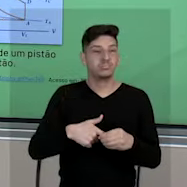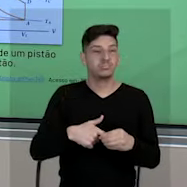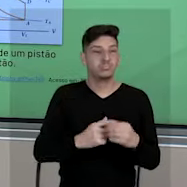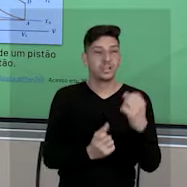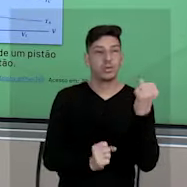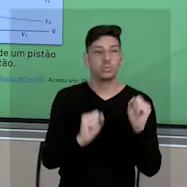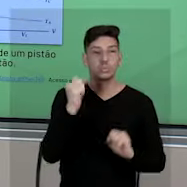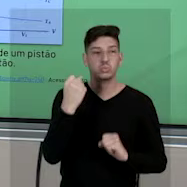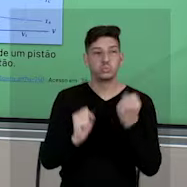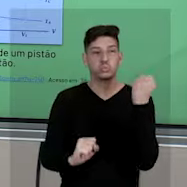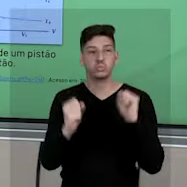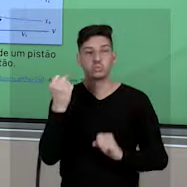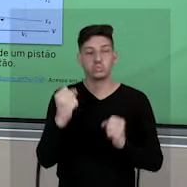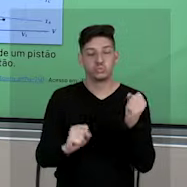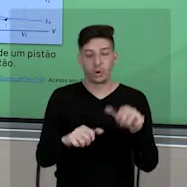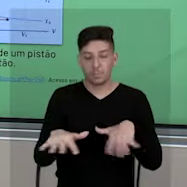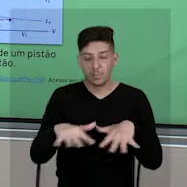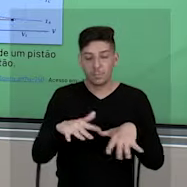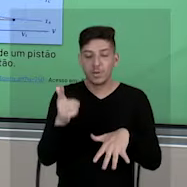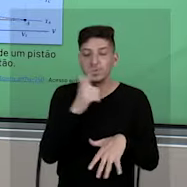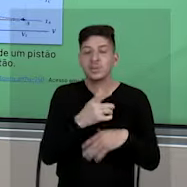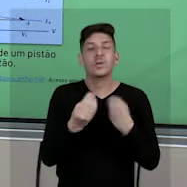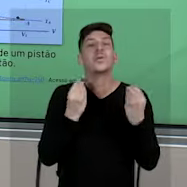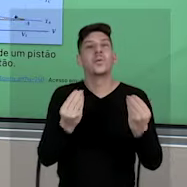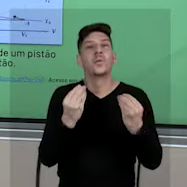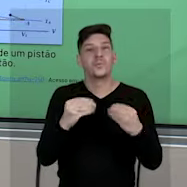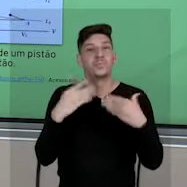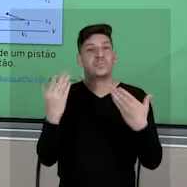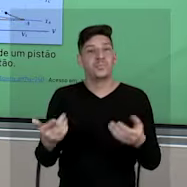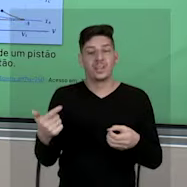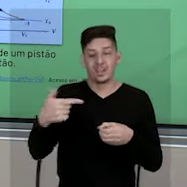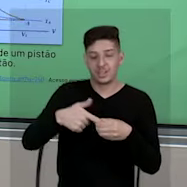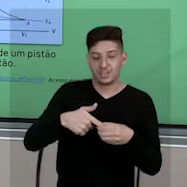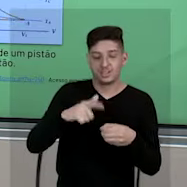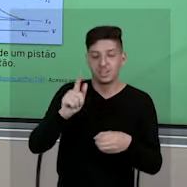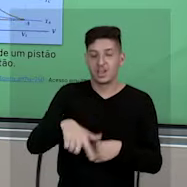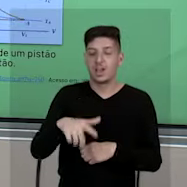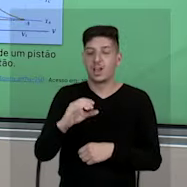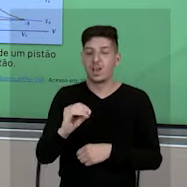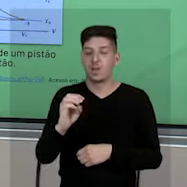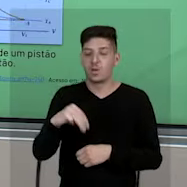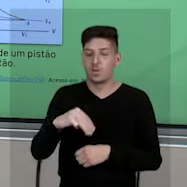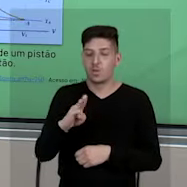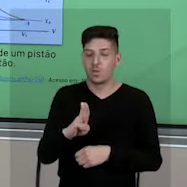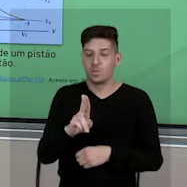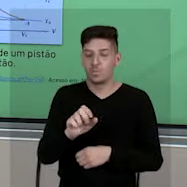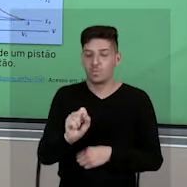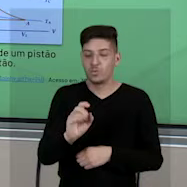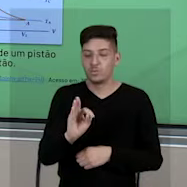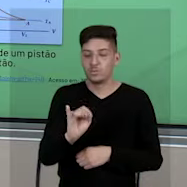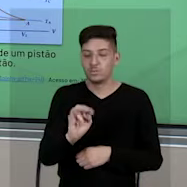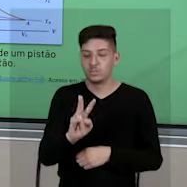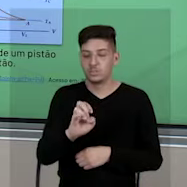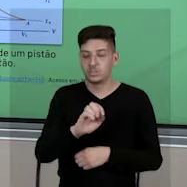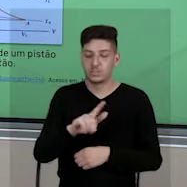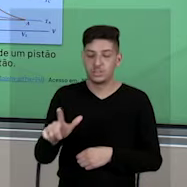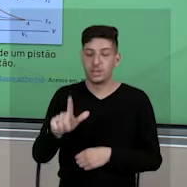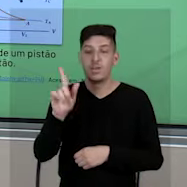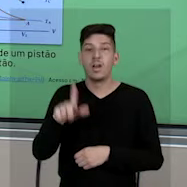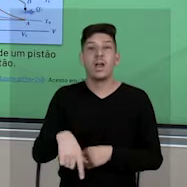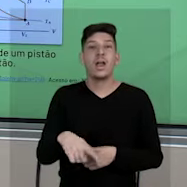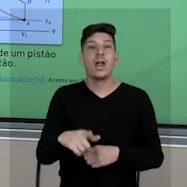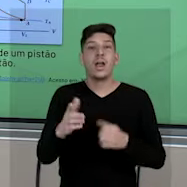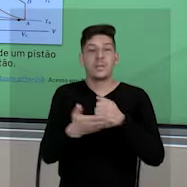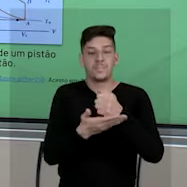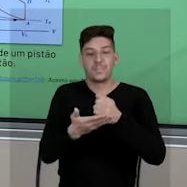e vai gerar movimento, né? A gasolina é o nosso combustível, então ela é a fonte do calor, ela é a fonte da